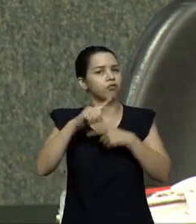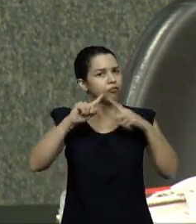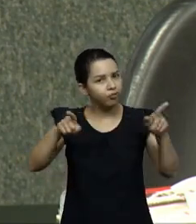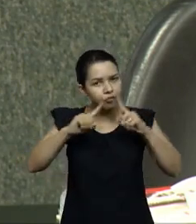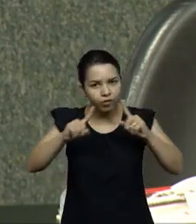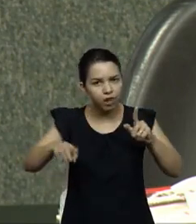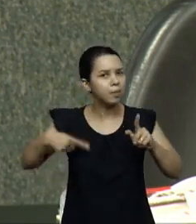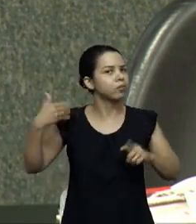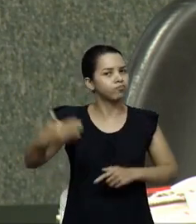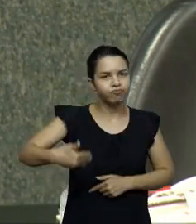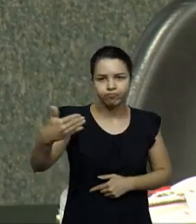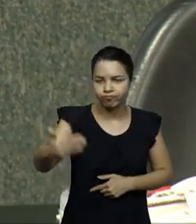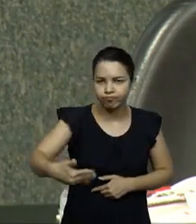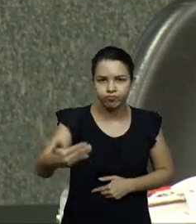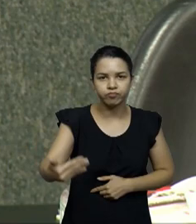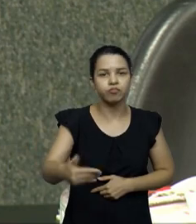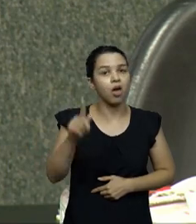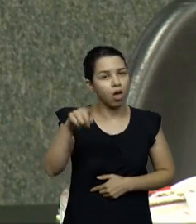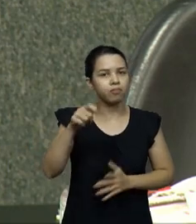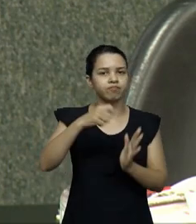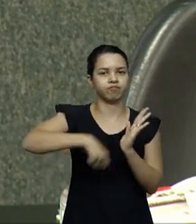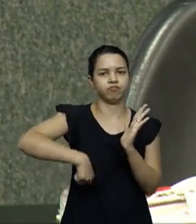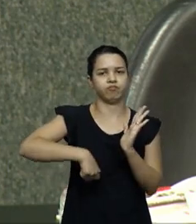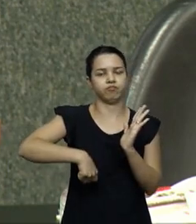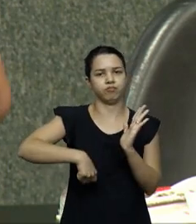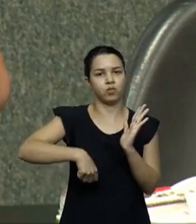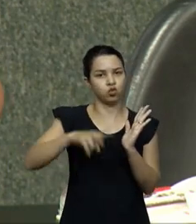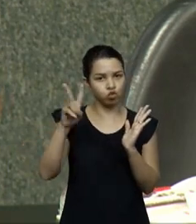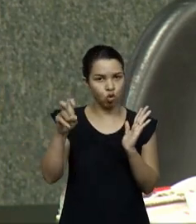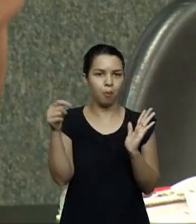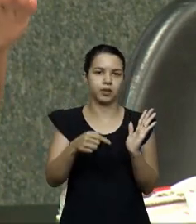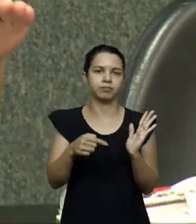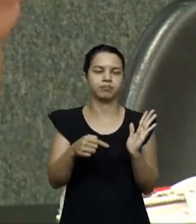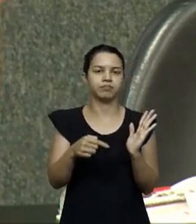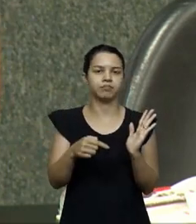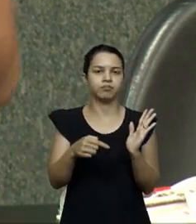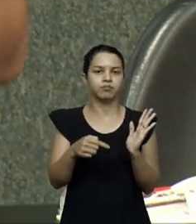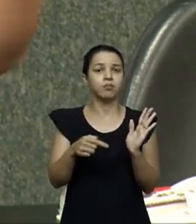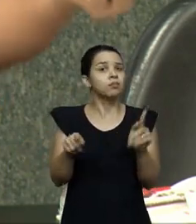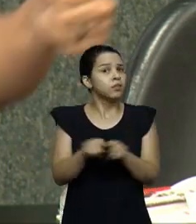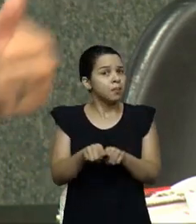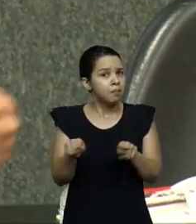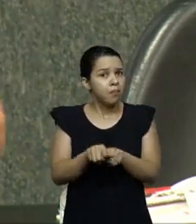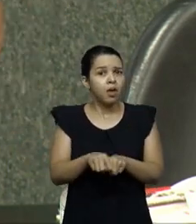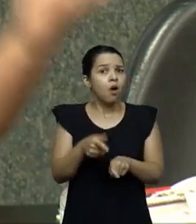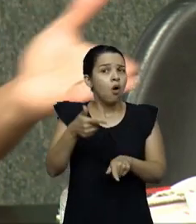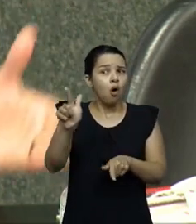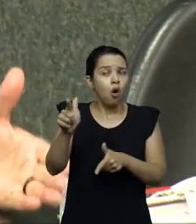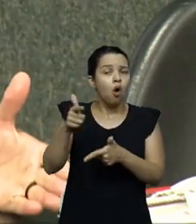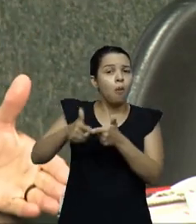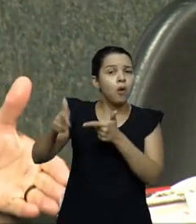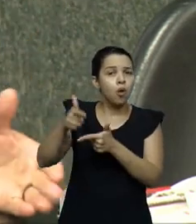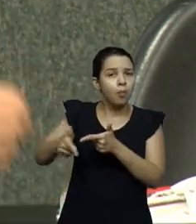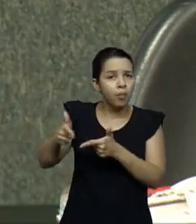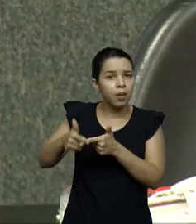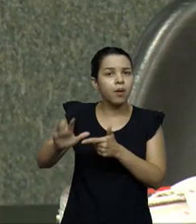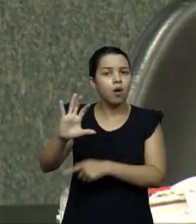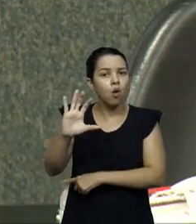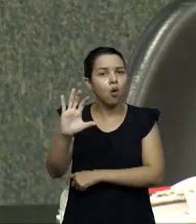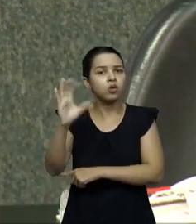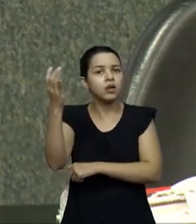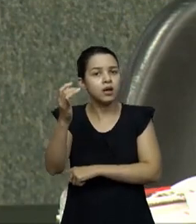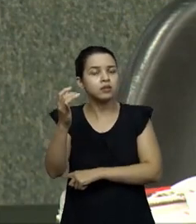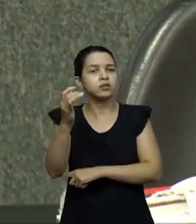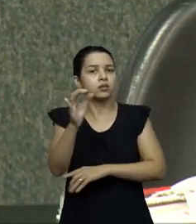eu tô falando sobre o processo seletivo E sem contar os problemas que ocorrem na feitura não só do edital